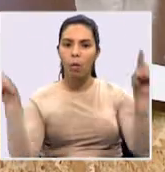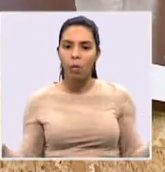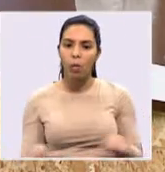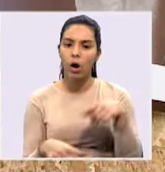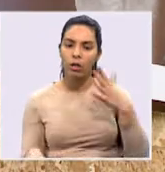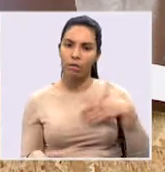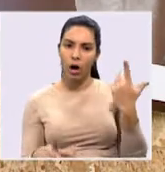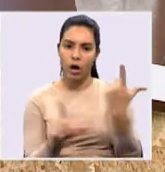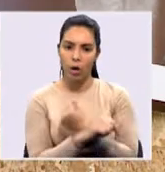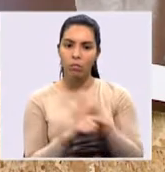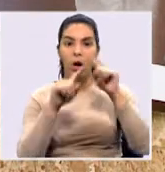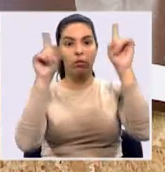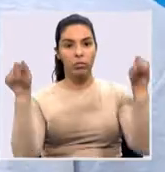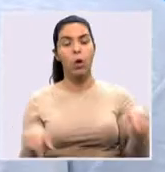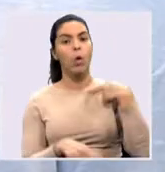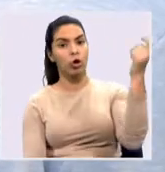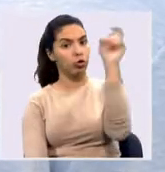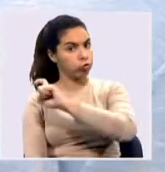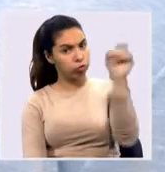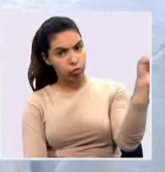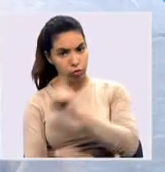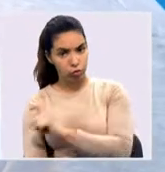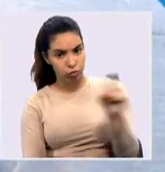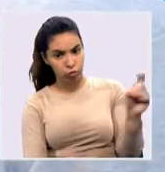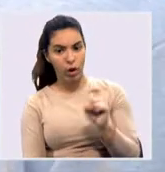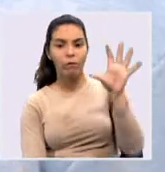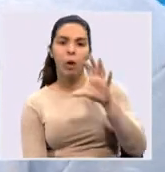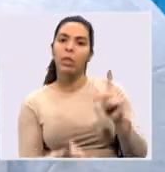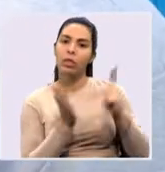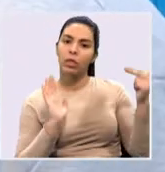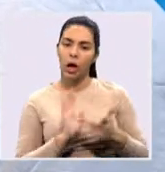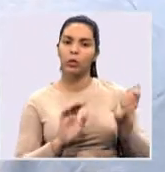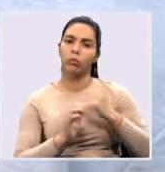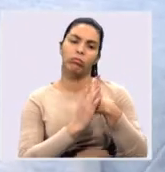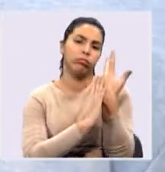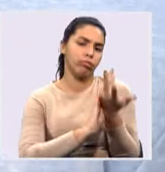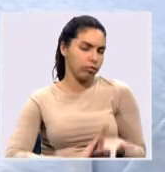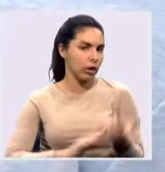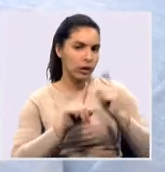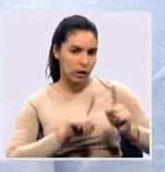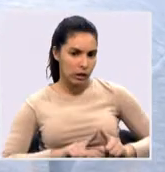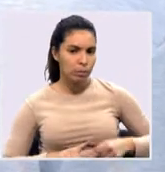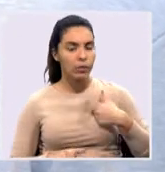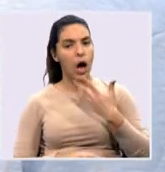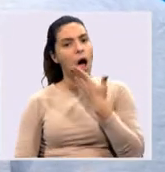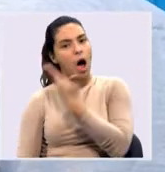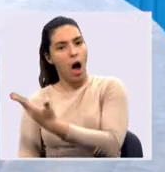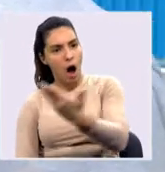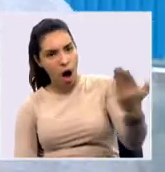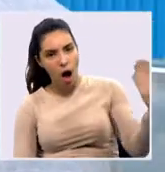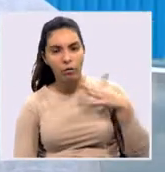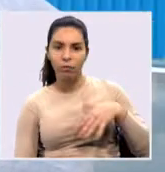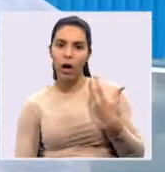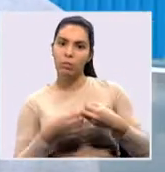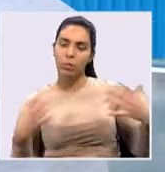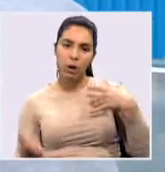discoteca, o que seja. Neste caso, estamos aqui a ver, são telas também que eu uso a lata de spray, entre outras técnicas, não é? Mas começa a haver